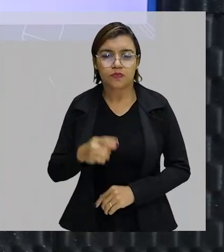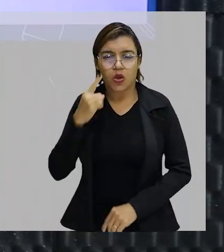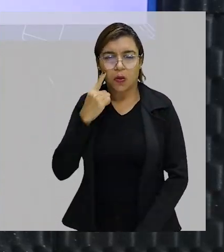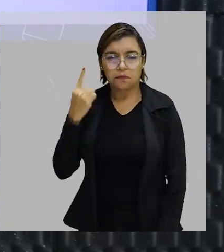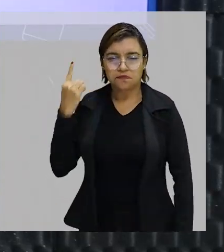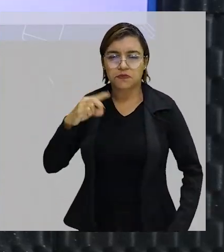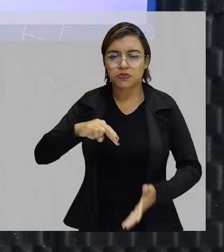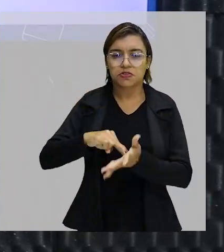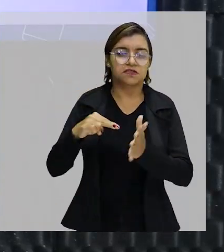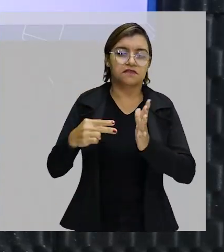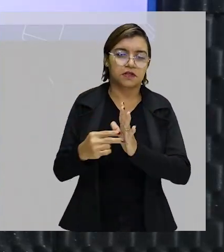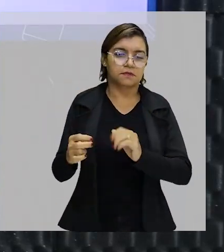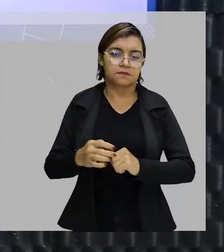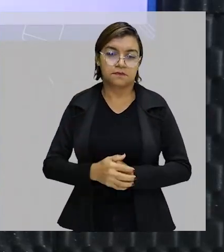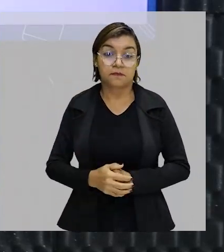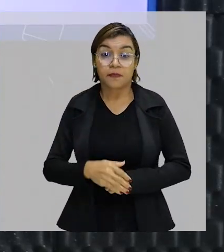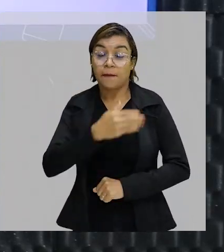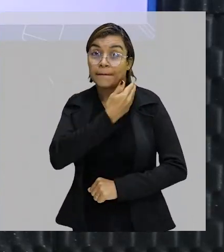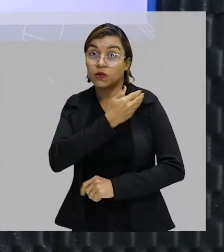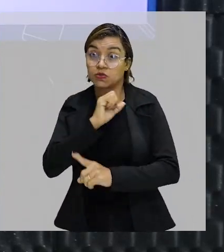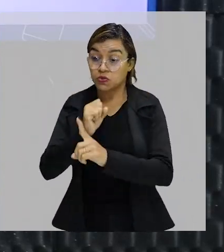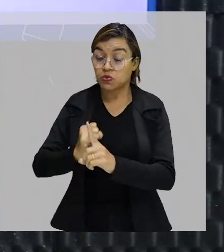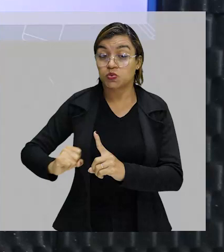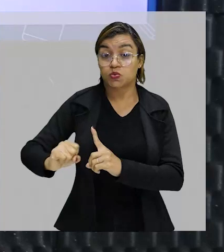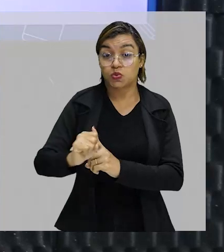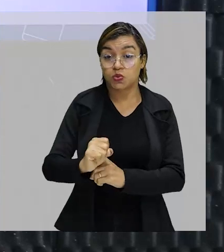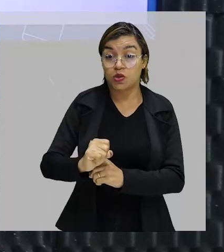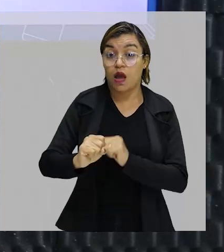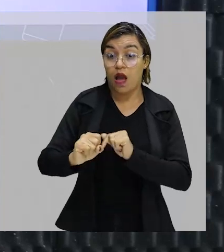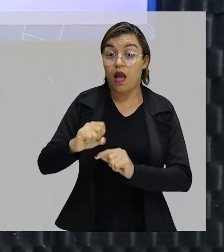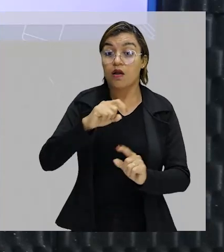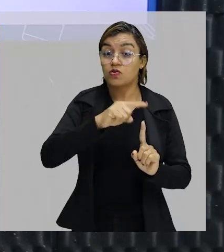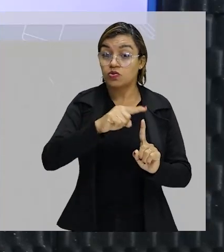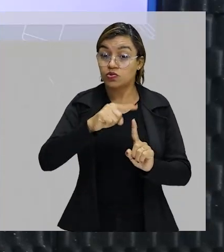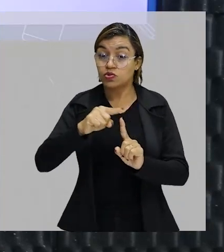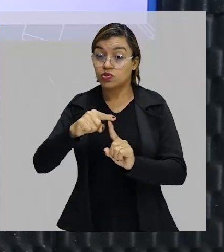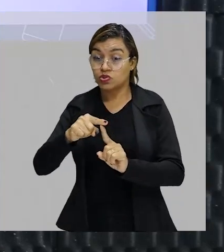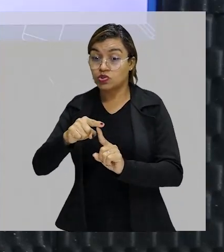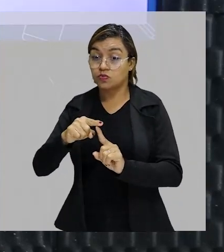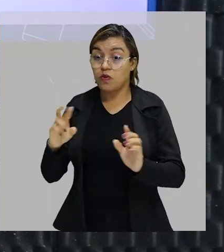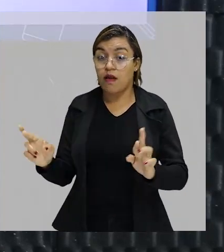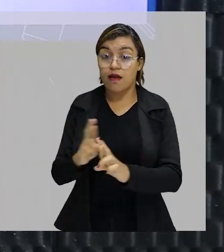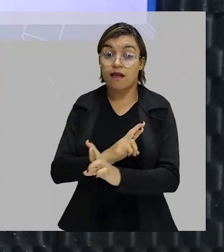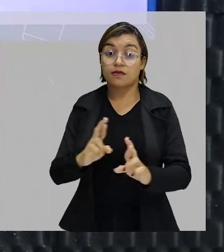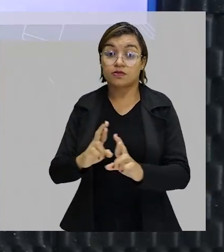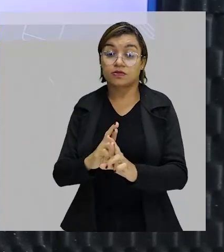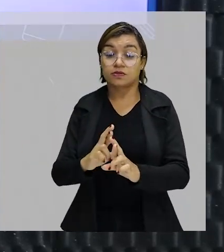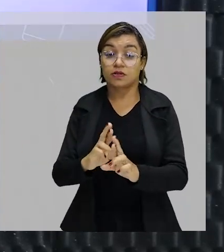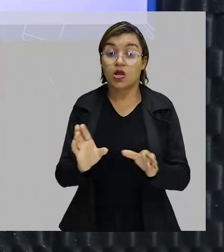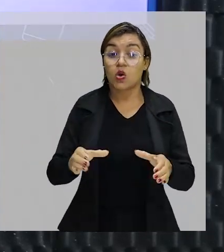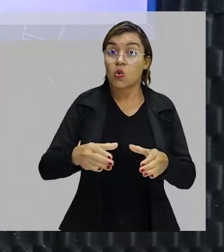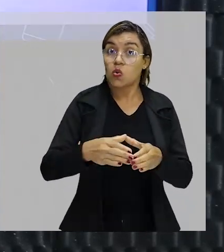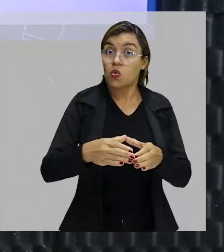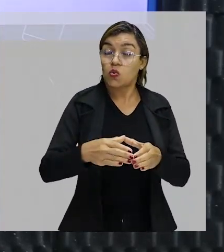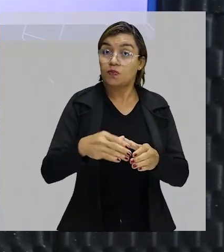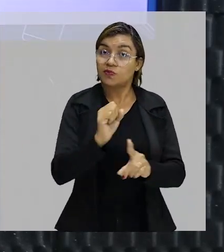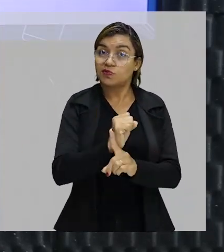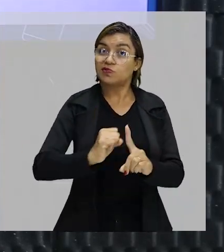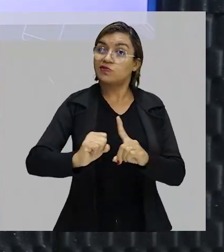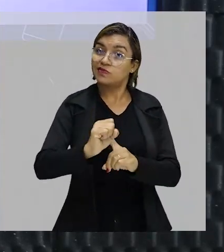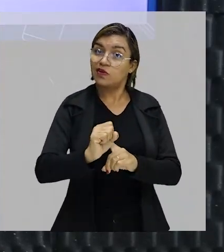preconceito social. O preconceito social é um tipo de preconceito relacionado com a classe social, por isso o